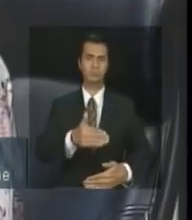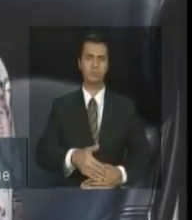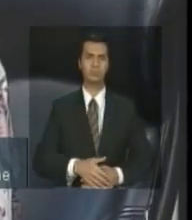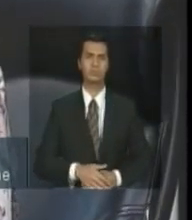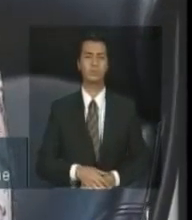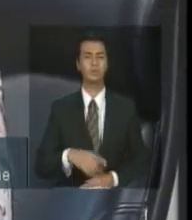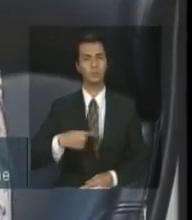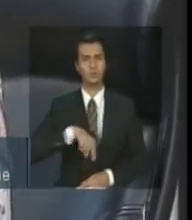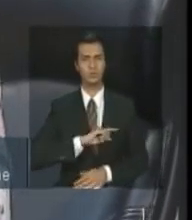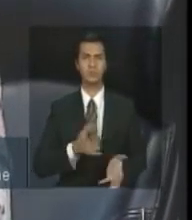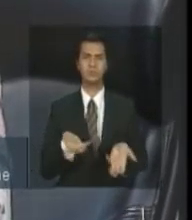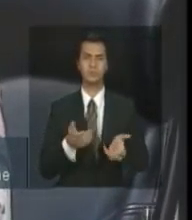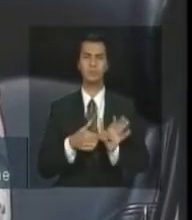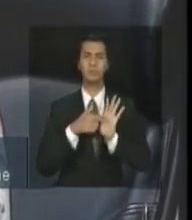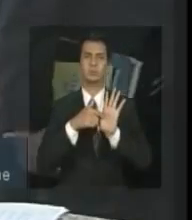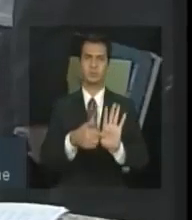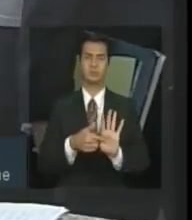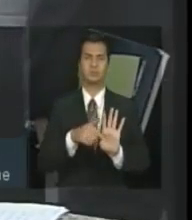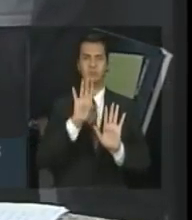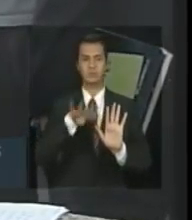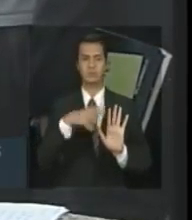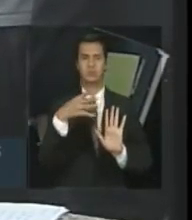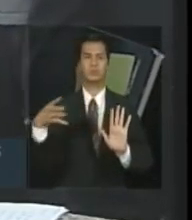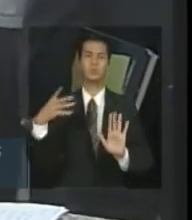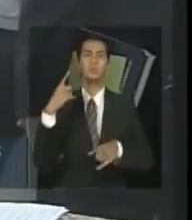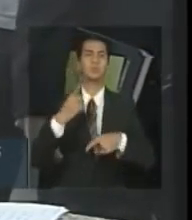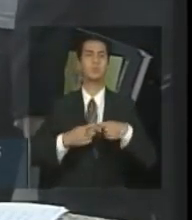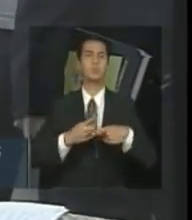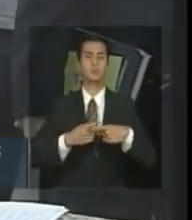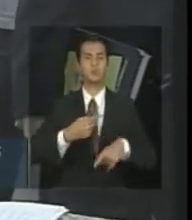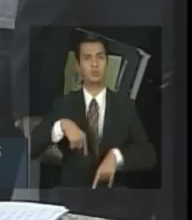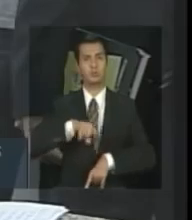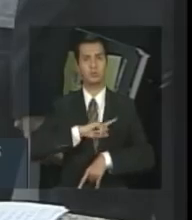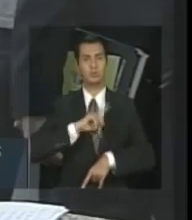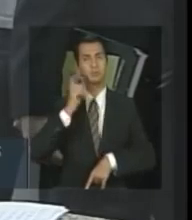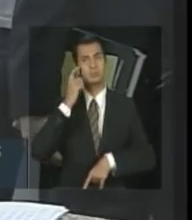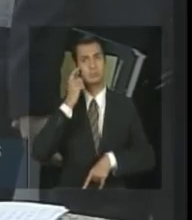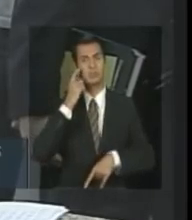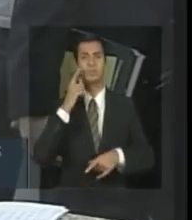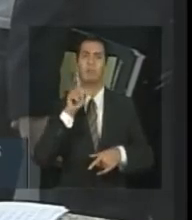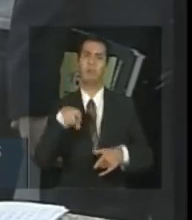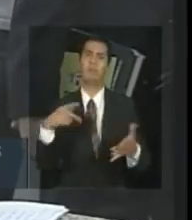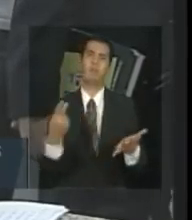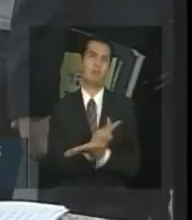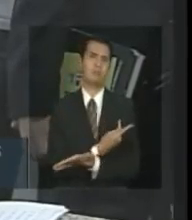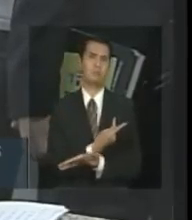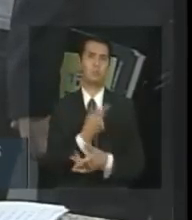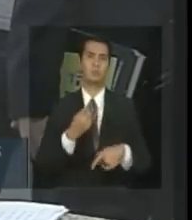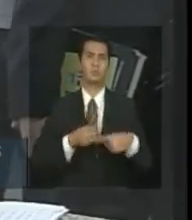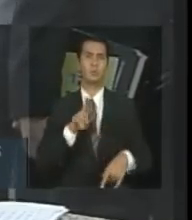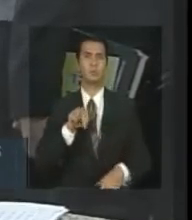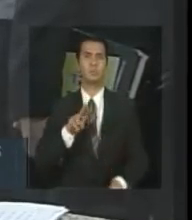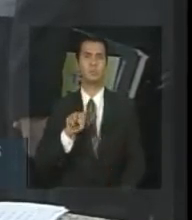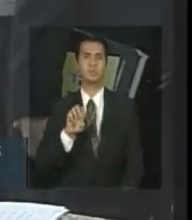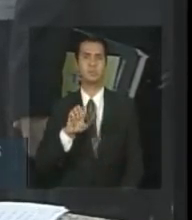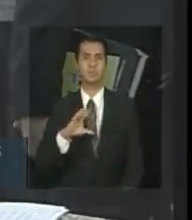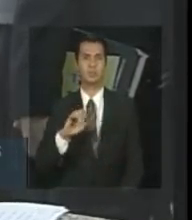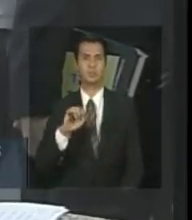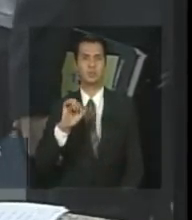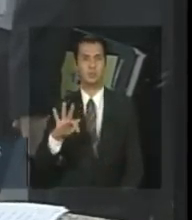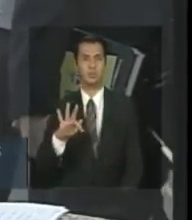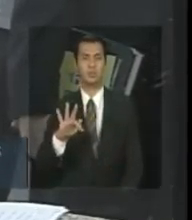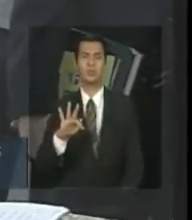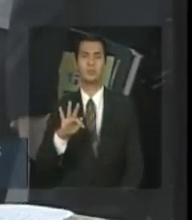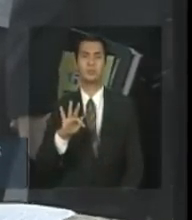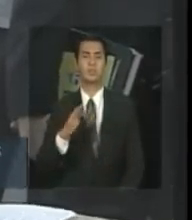alguns dados, explicando por que que a gente considera que foi um erro a forma como a Unicef trabalhou com